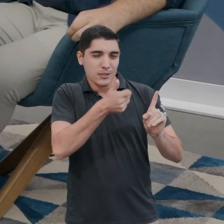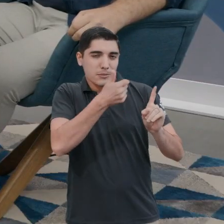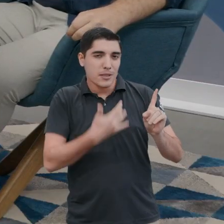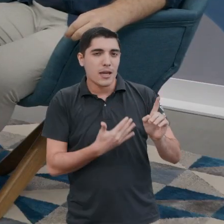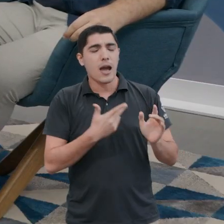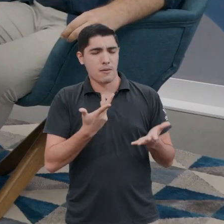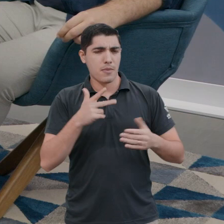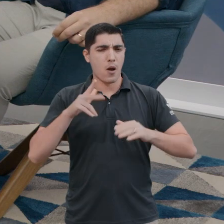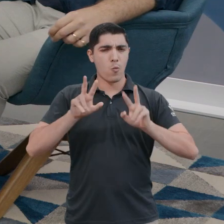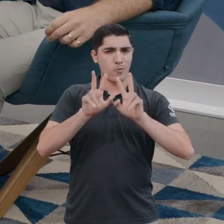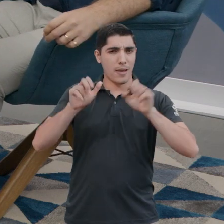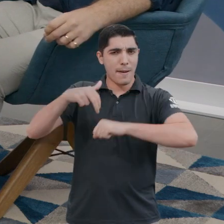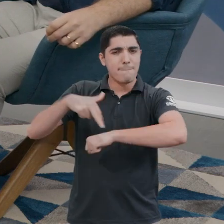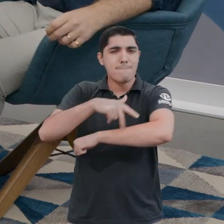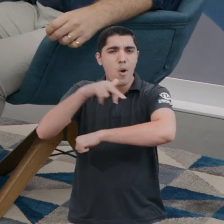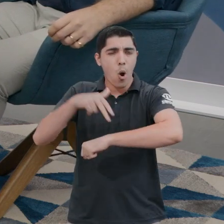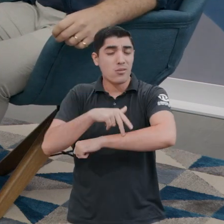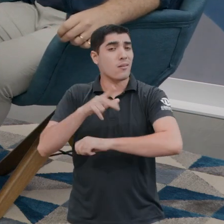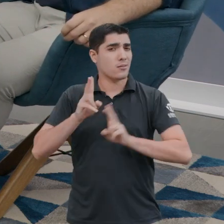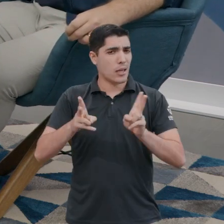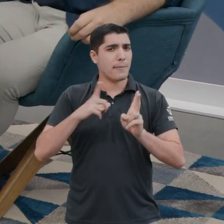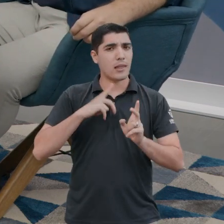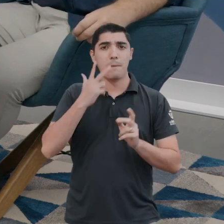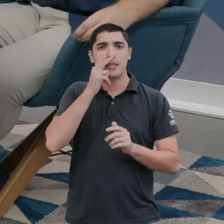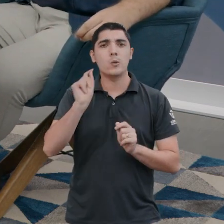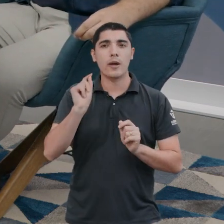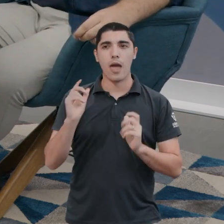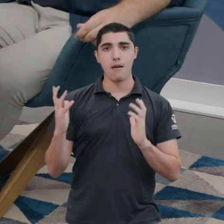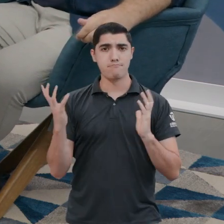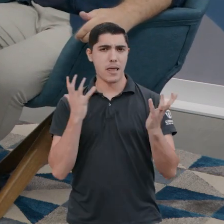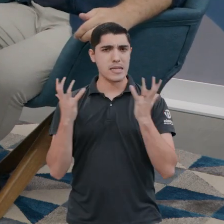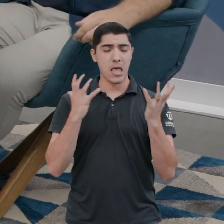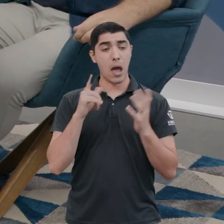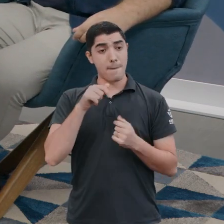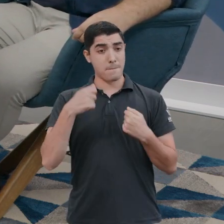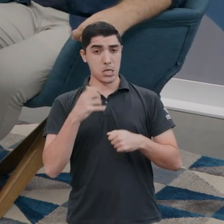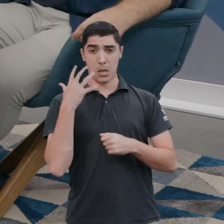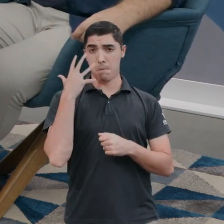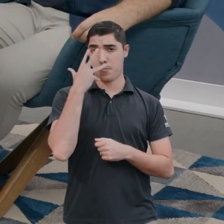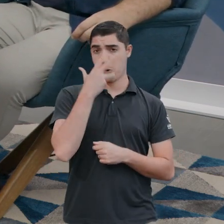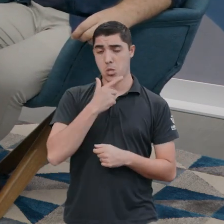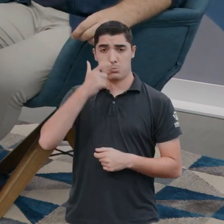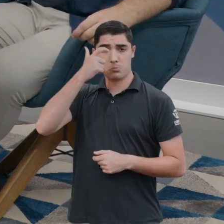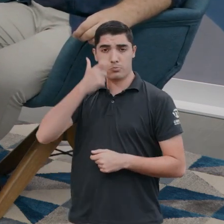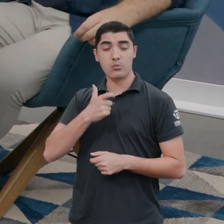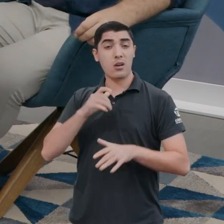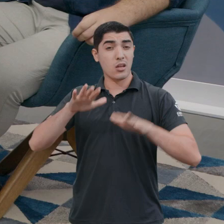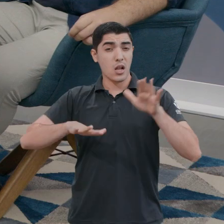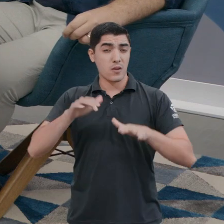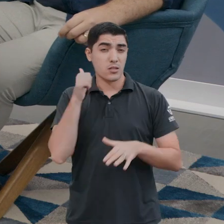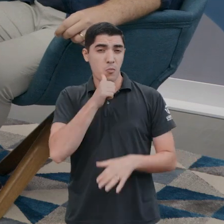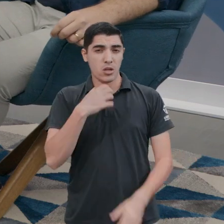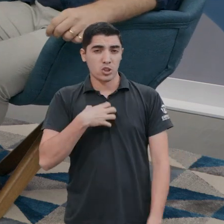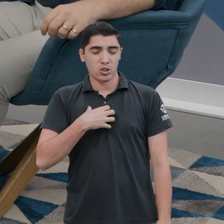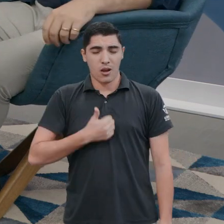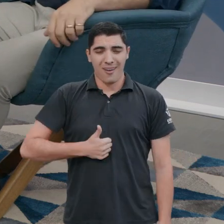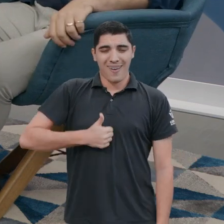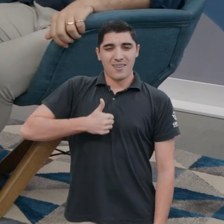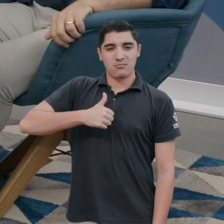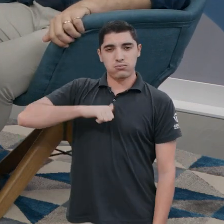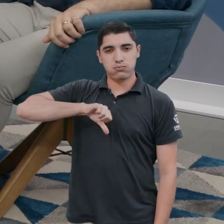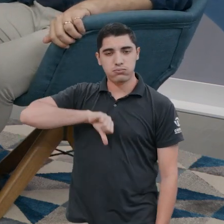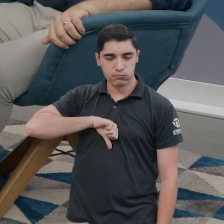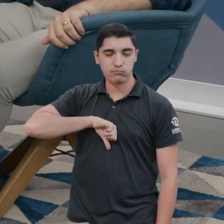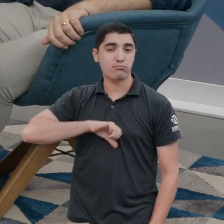Ana. Quando a gente fala de moda, há uma pressão também muito grande, né? Pressão estética, que muitas vezes mexe até com a autoestima da mulher.